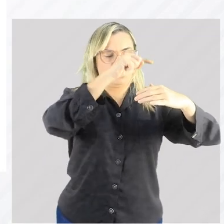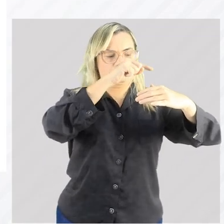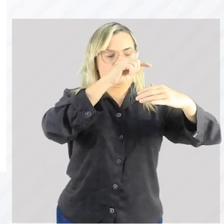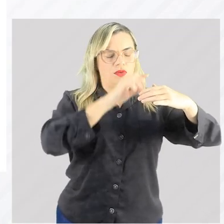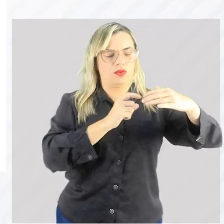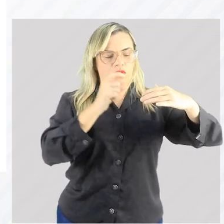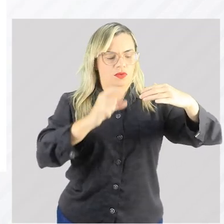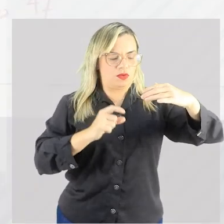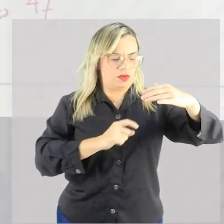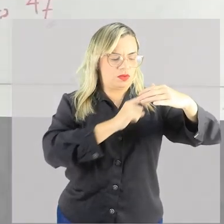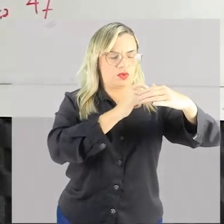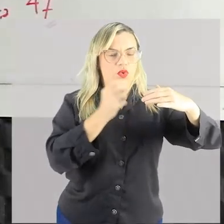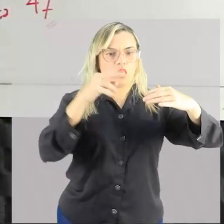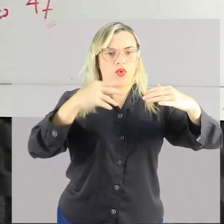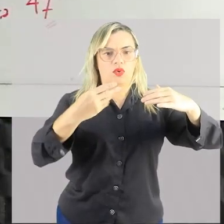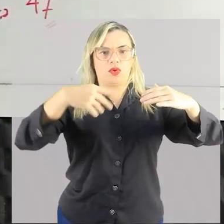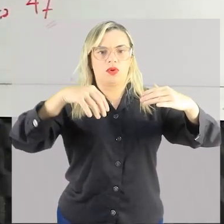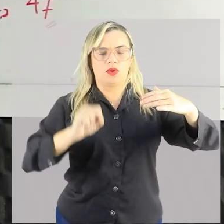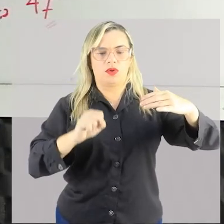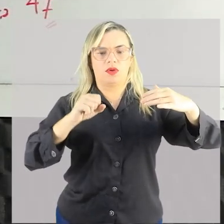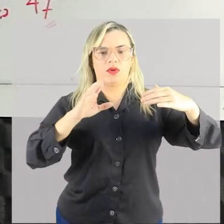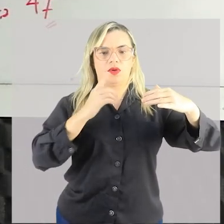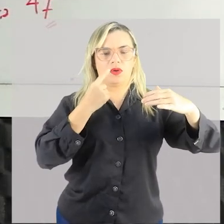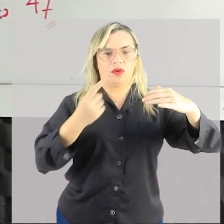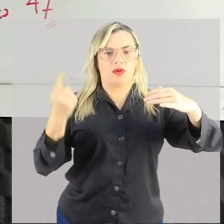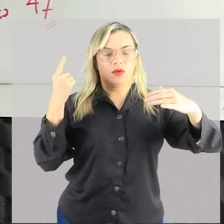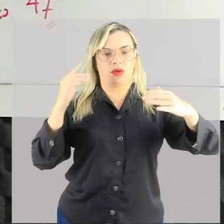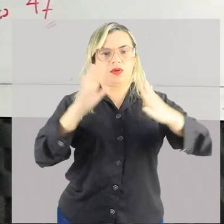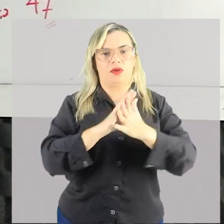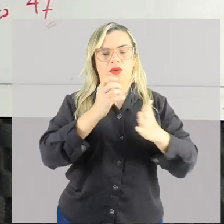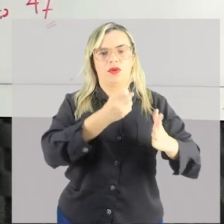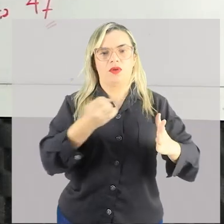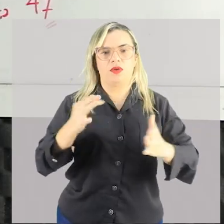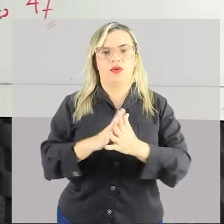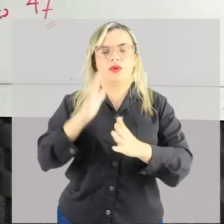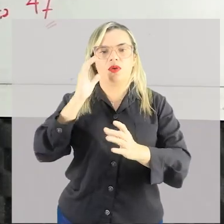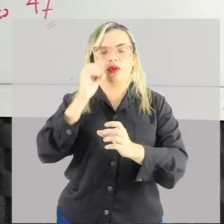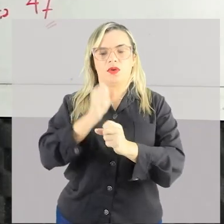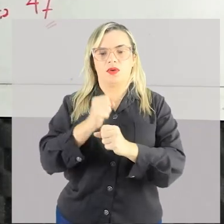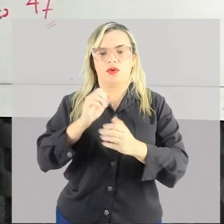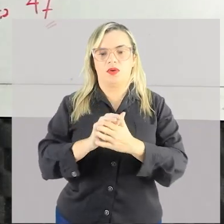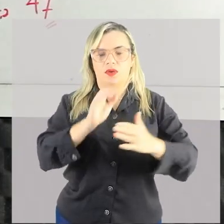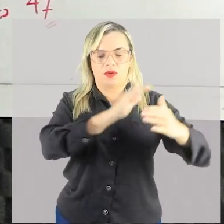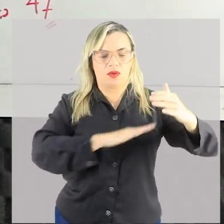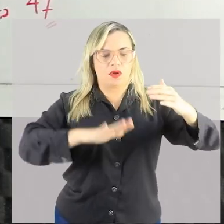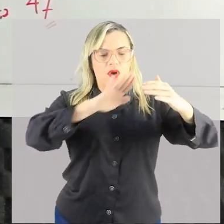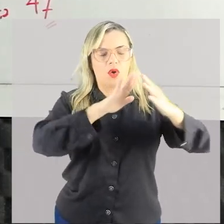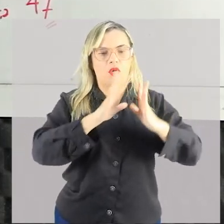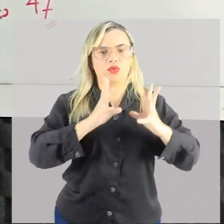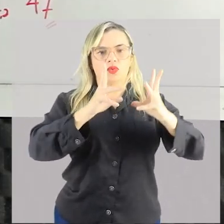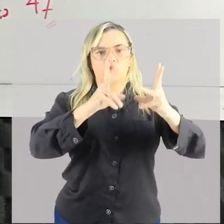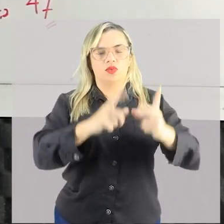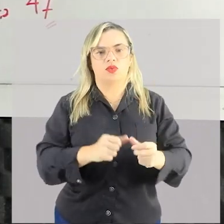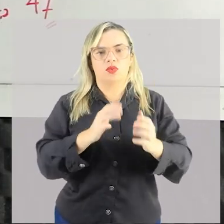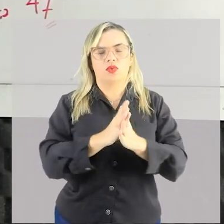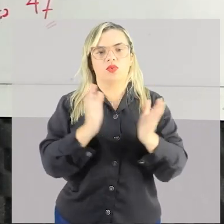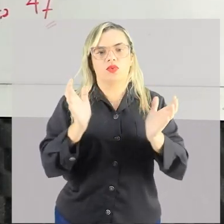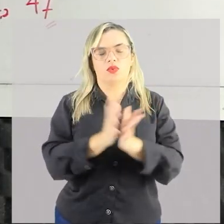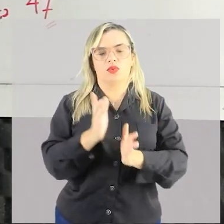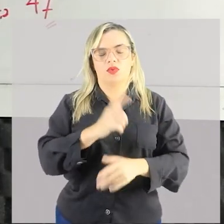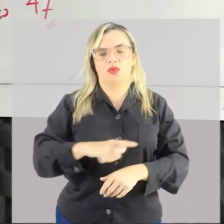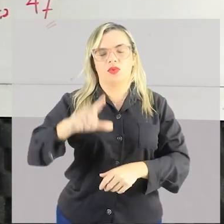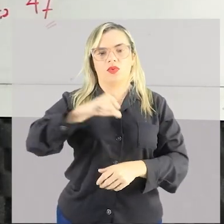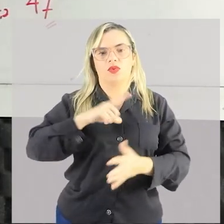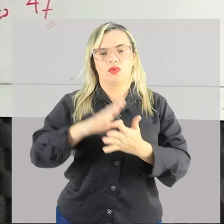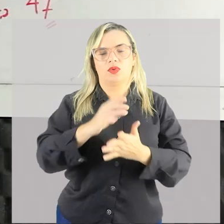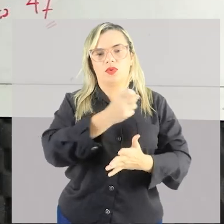regiões então o que que é esse 12 naa na nossa probabilidade nosso cálculo é o meu espaço amostral o meu espaço amostral é